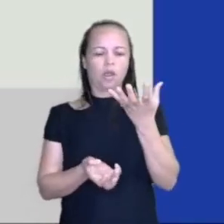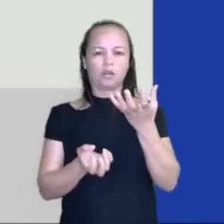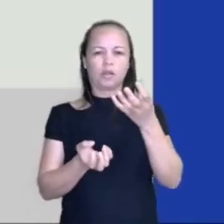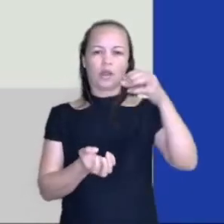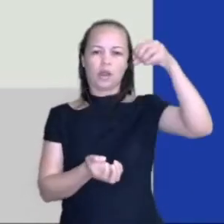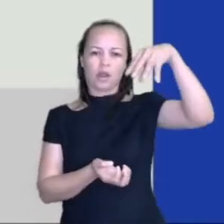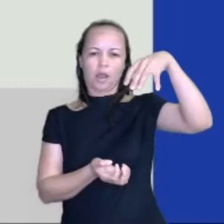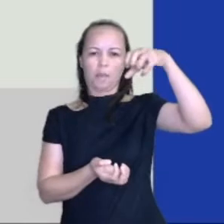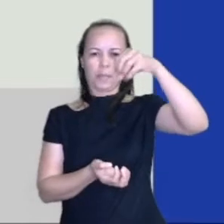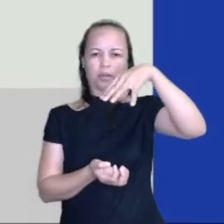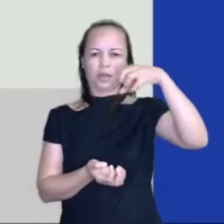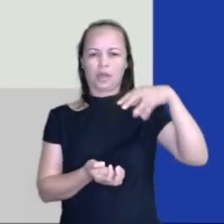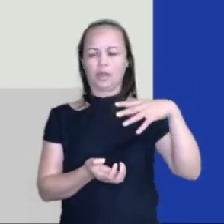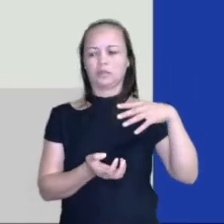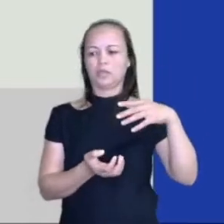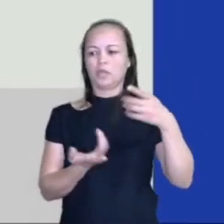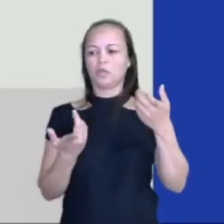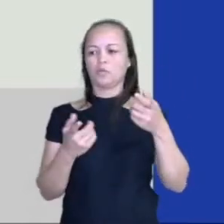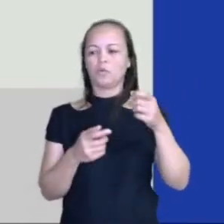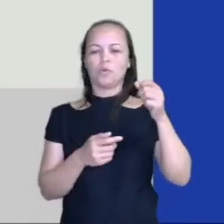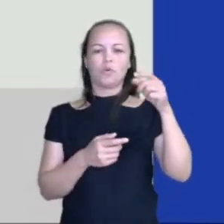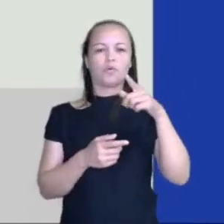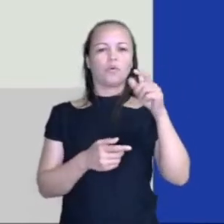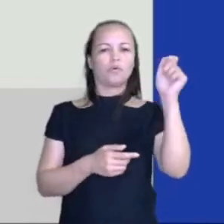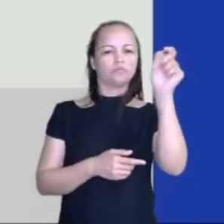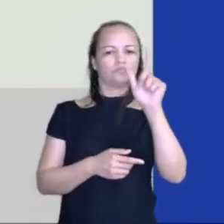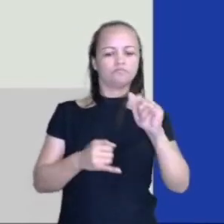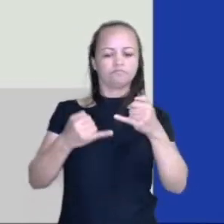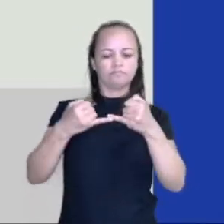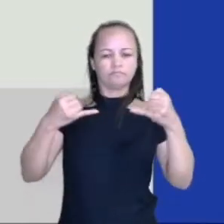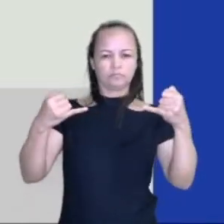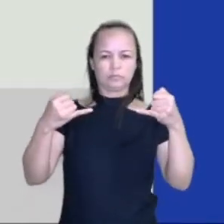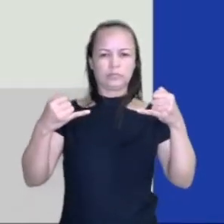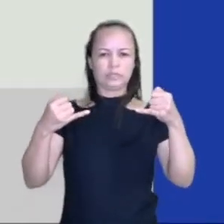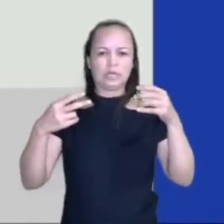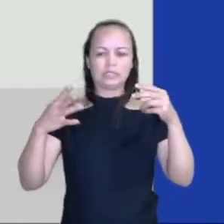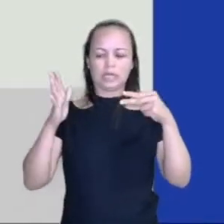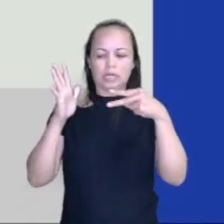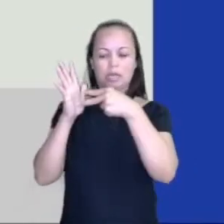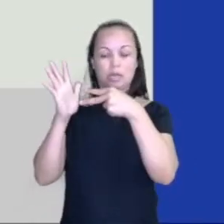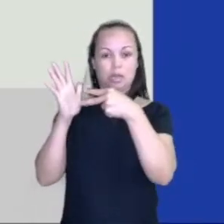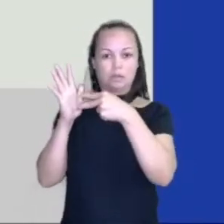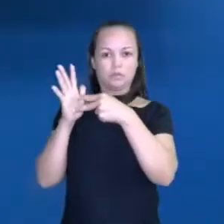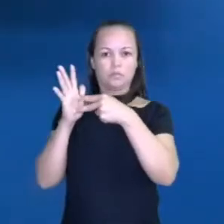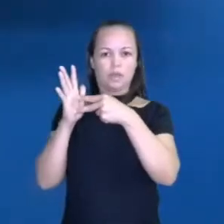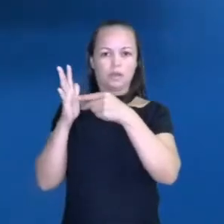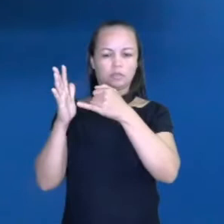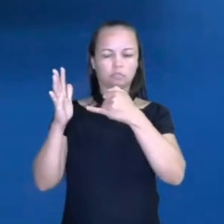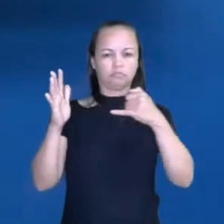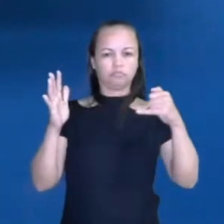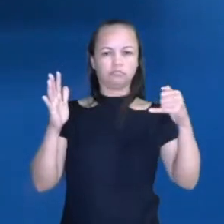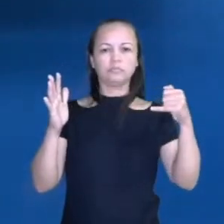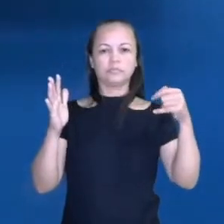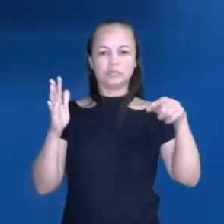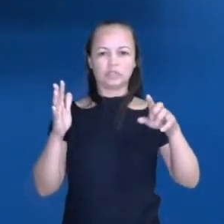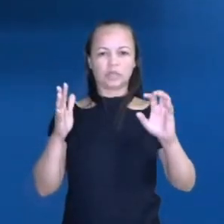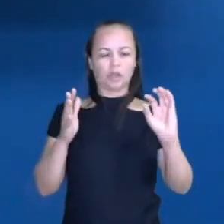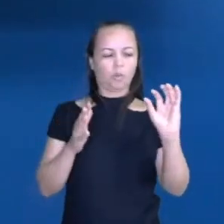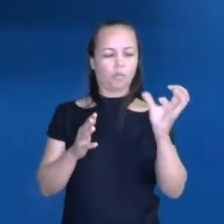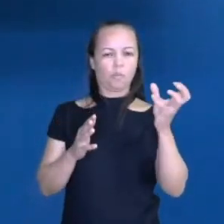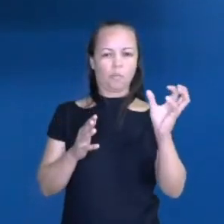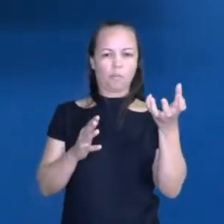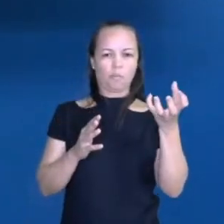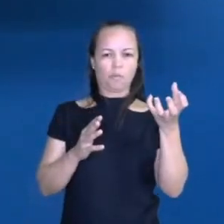aí no fio azul ao filosoia o fio azul ele sai da tomada tá chega até o soquete com esse bocal